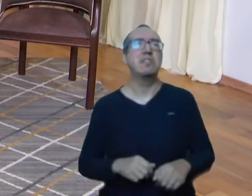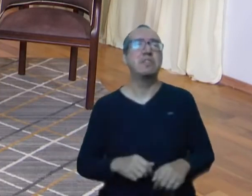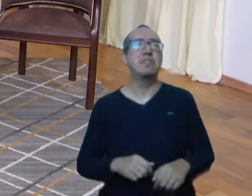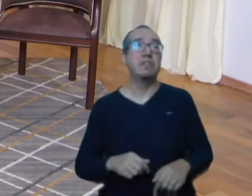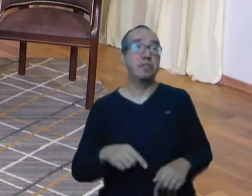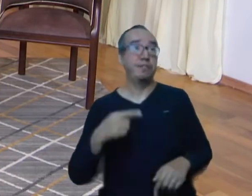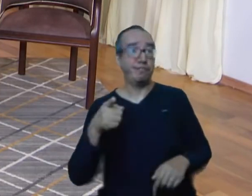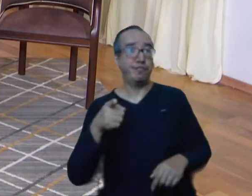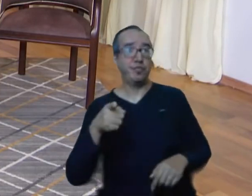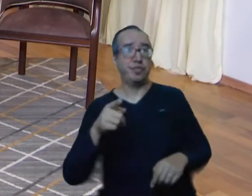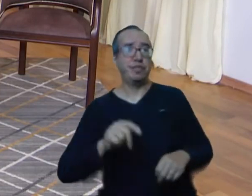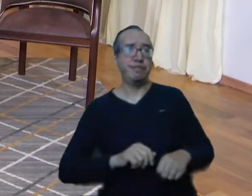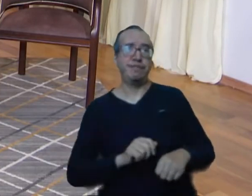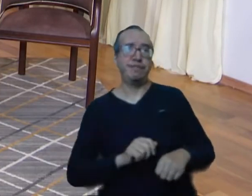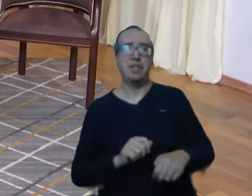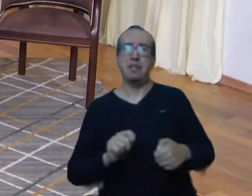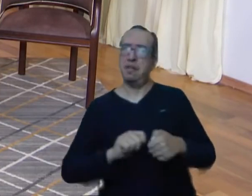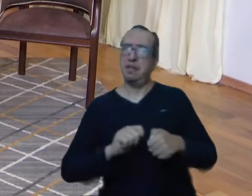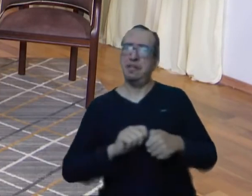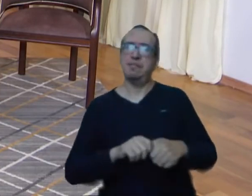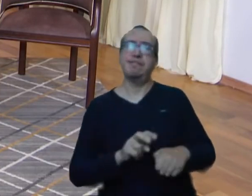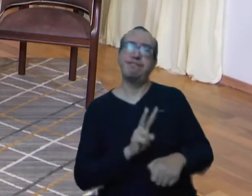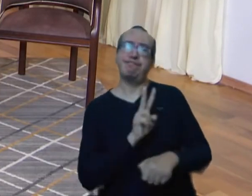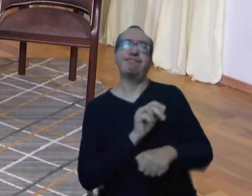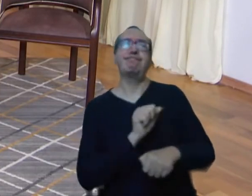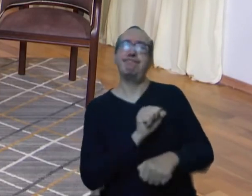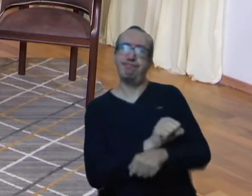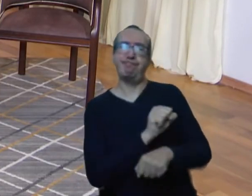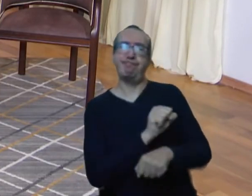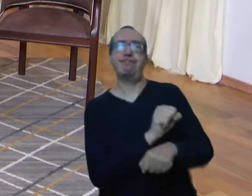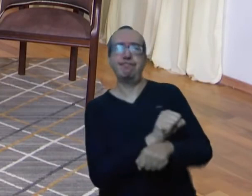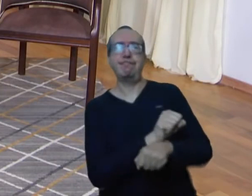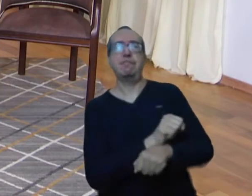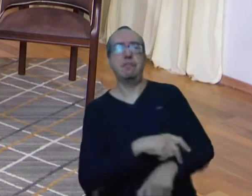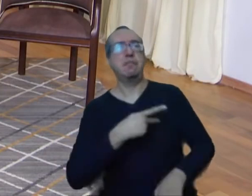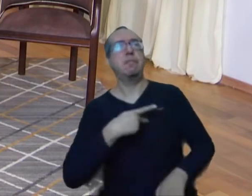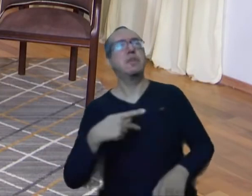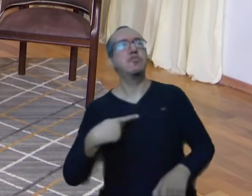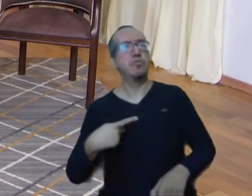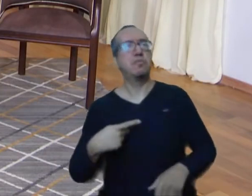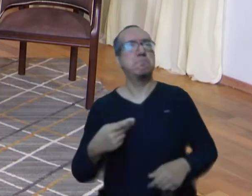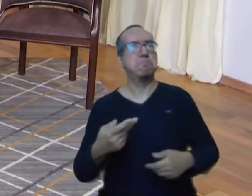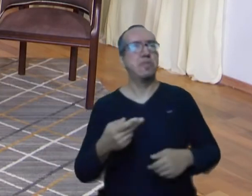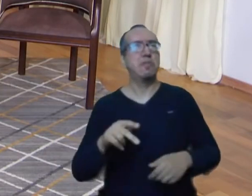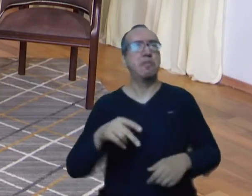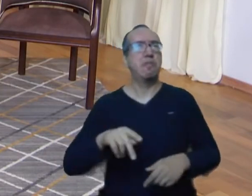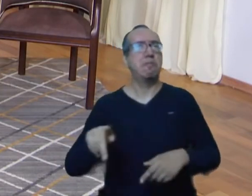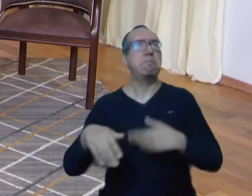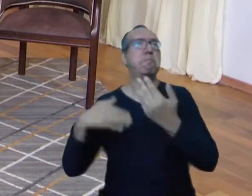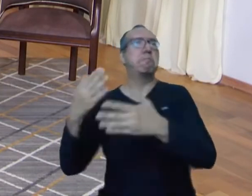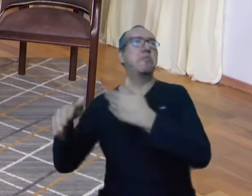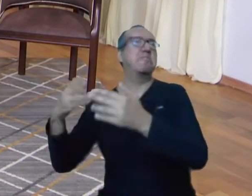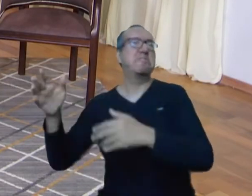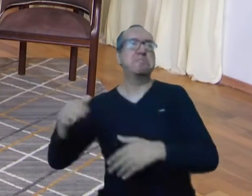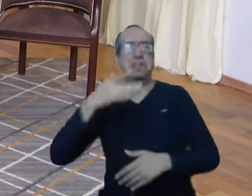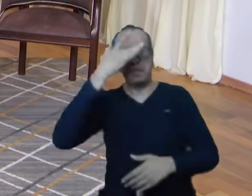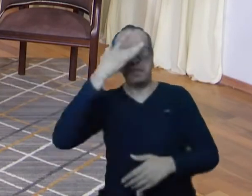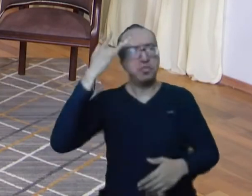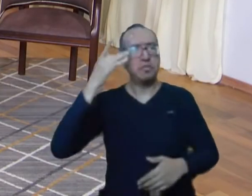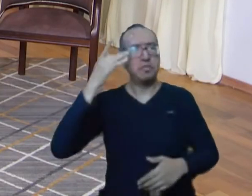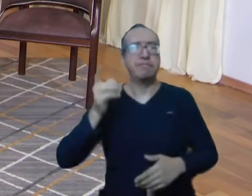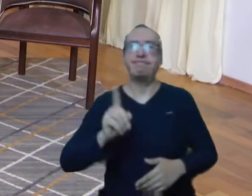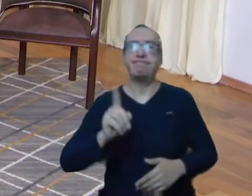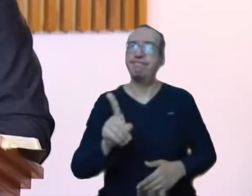Deus escolheu a igreja para cuidar atentamente dos jovens e das crianças.